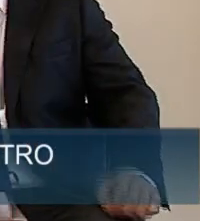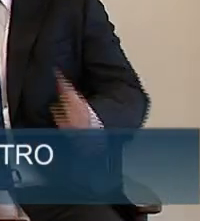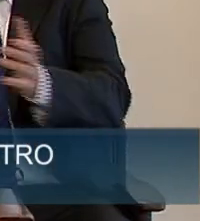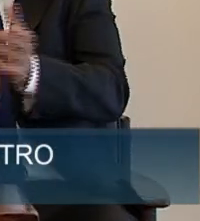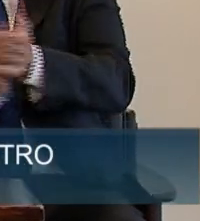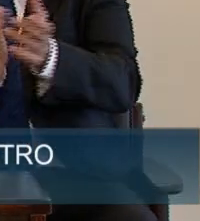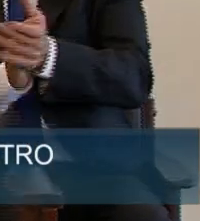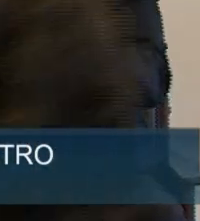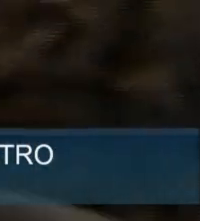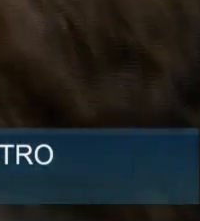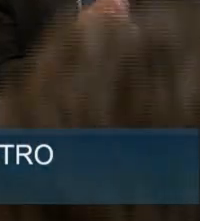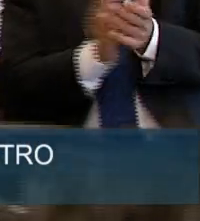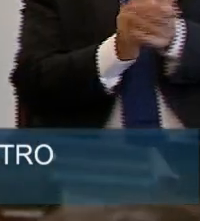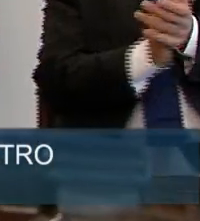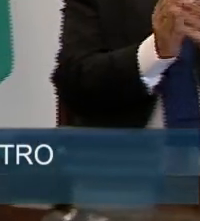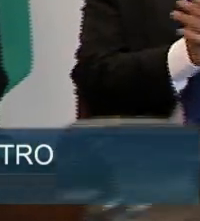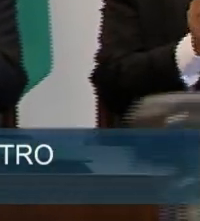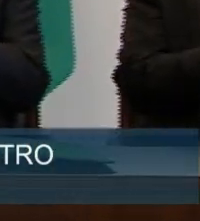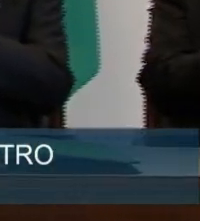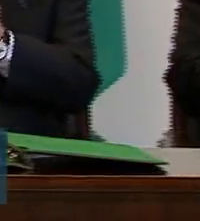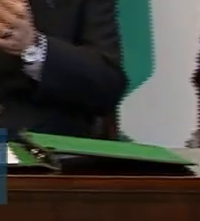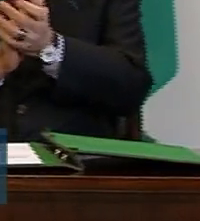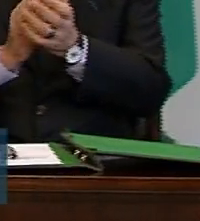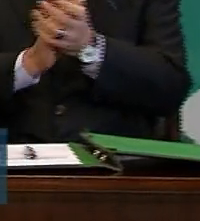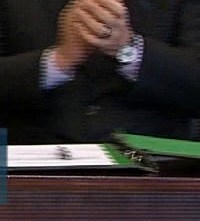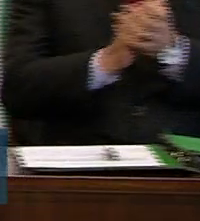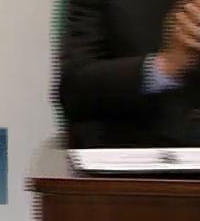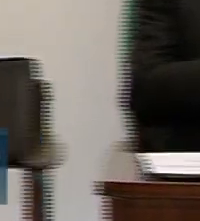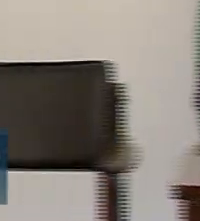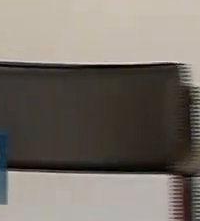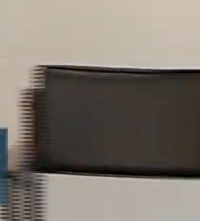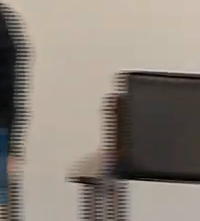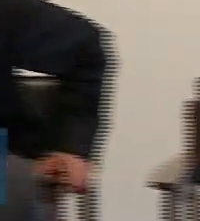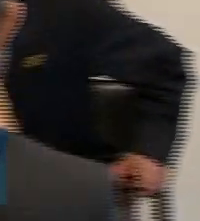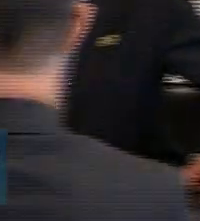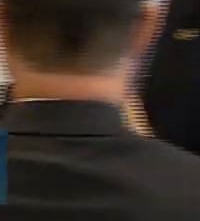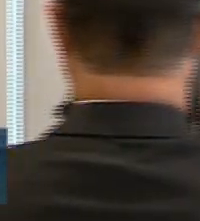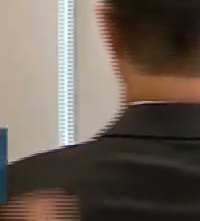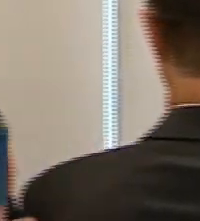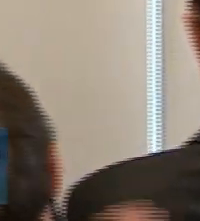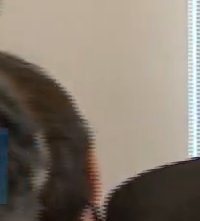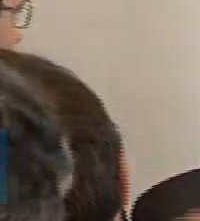posse com a palavra a Presidenta da República Dilma Russe